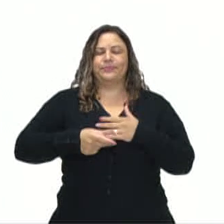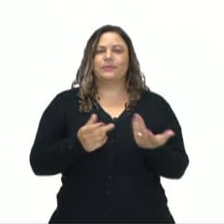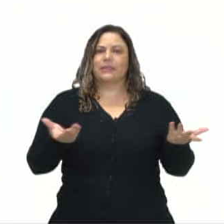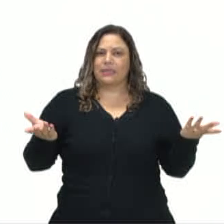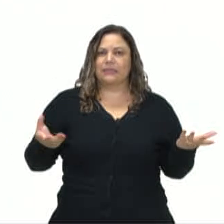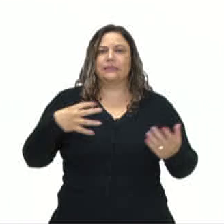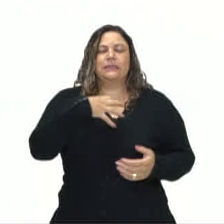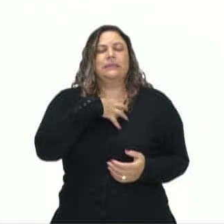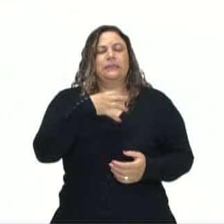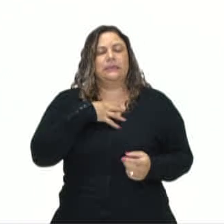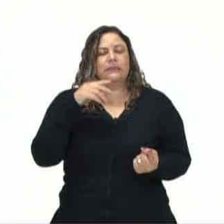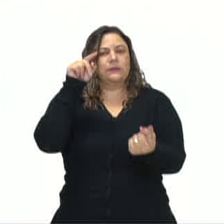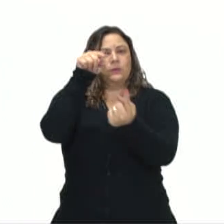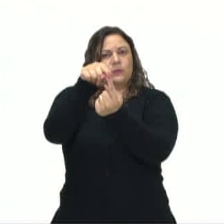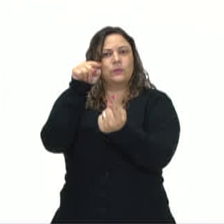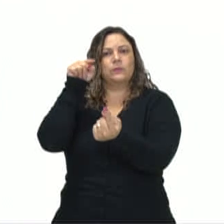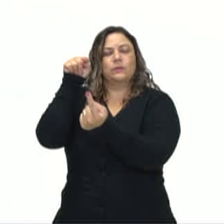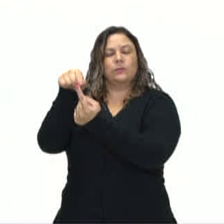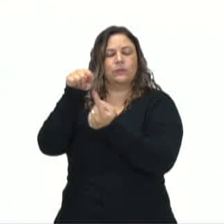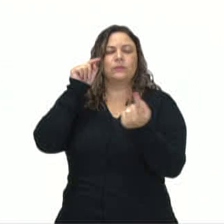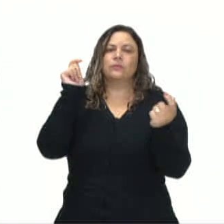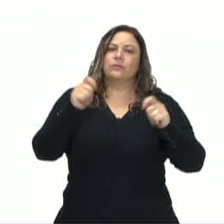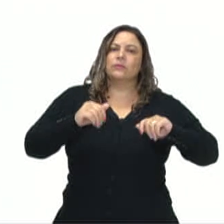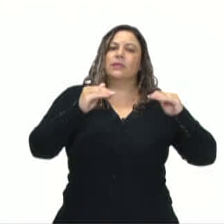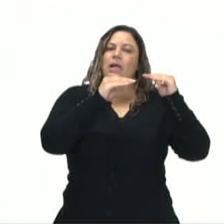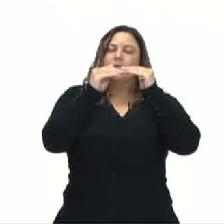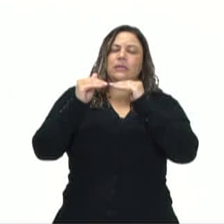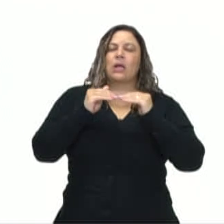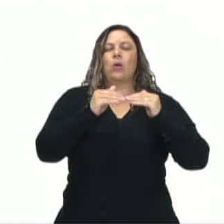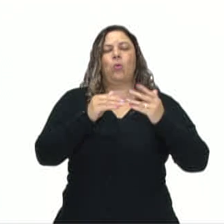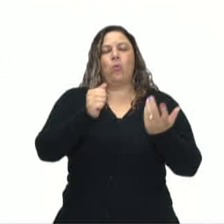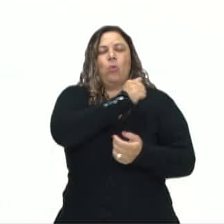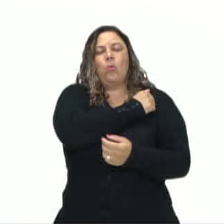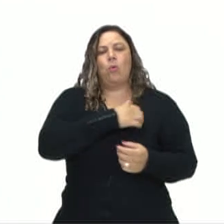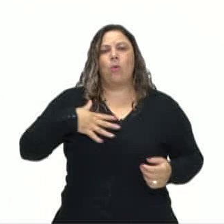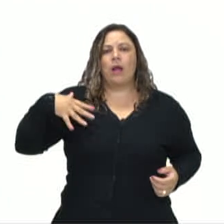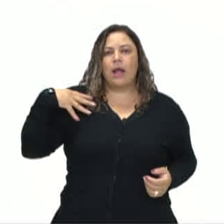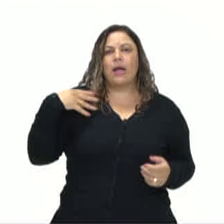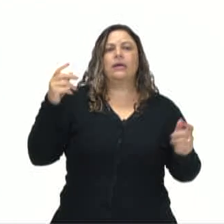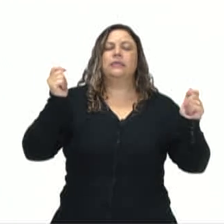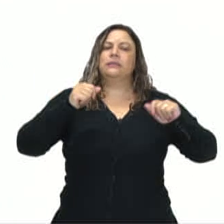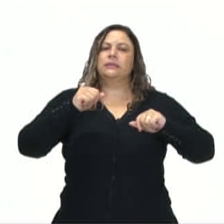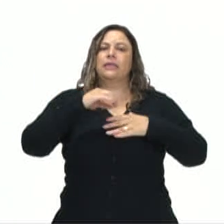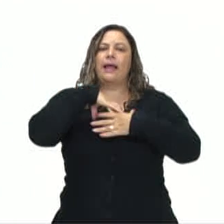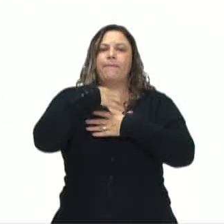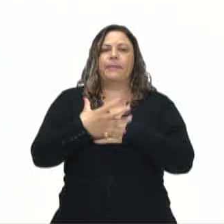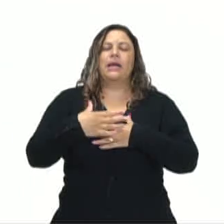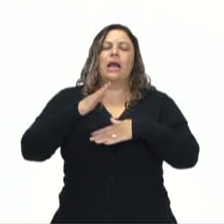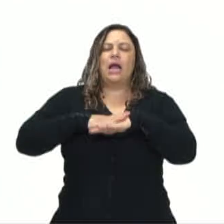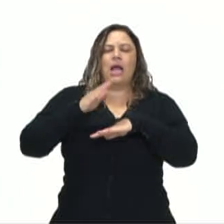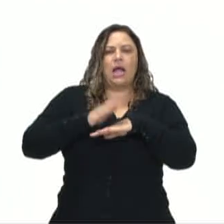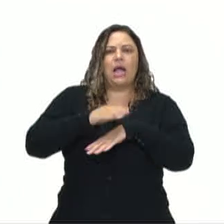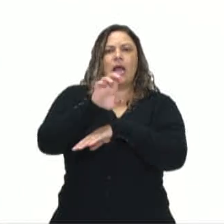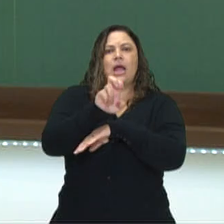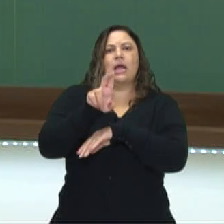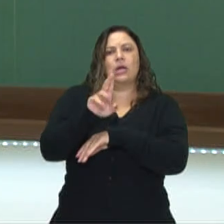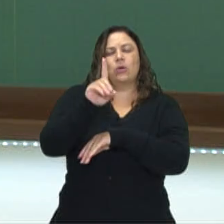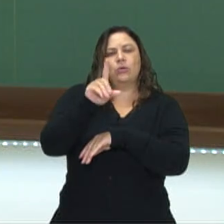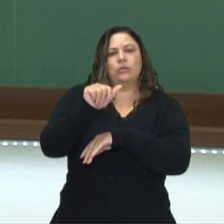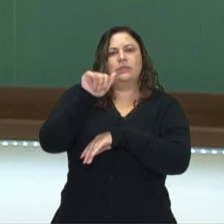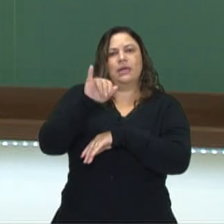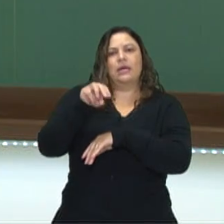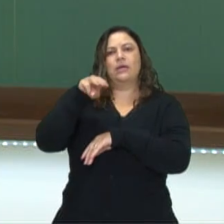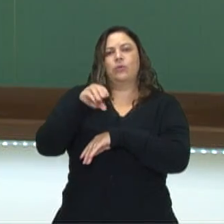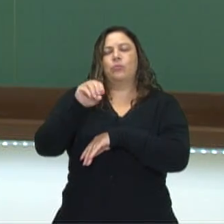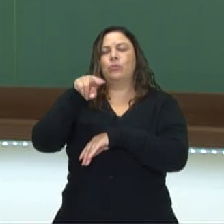sua finalidade. De acordo com Aristóteles, a finalidade das ações humanas é a eudaimonia, atingir